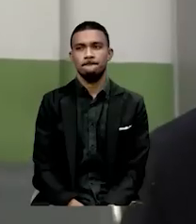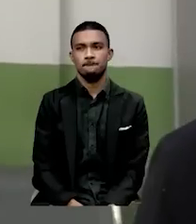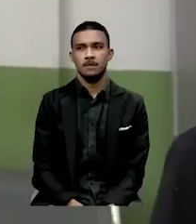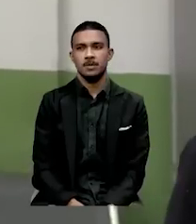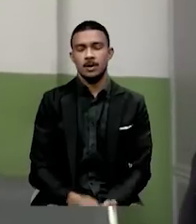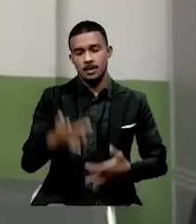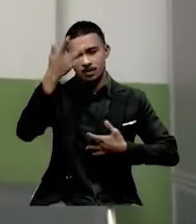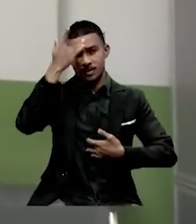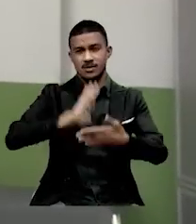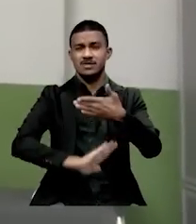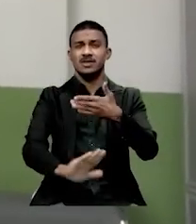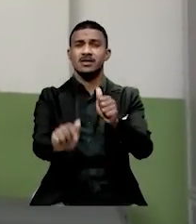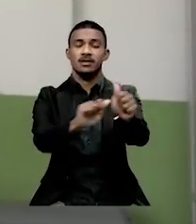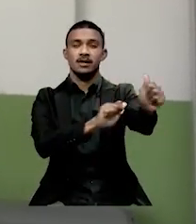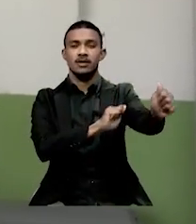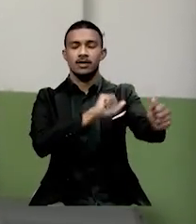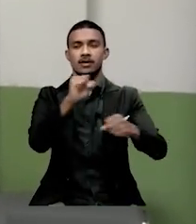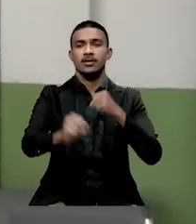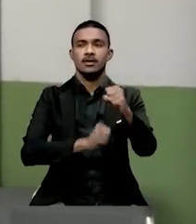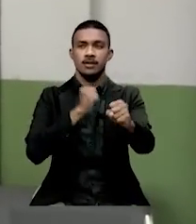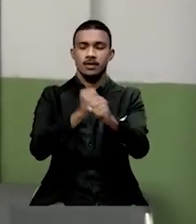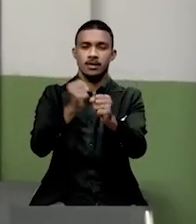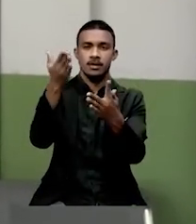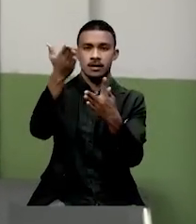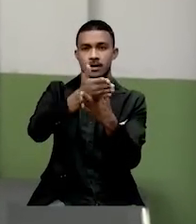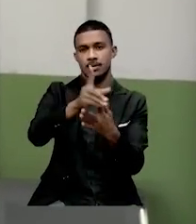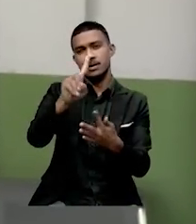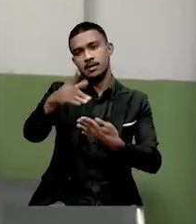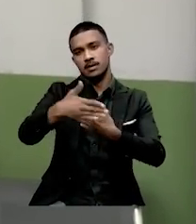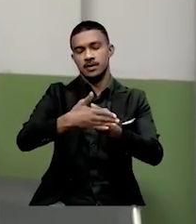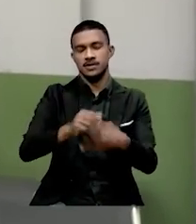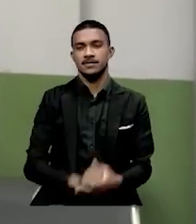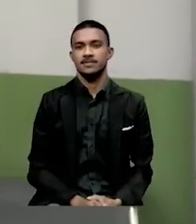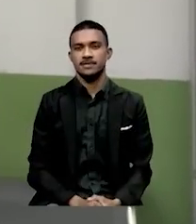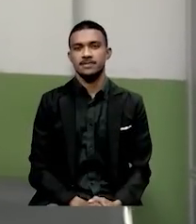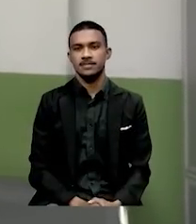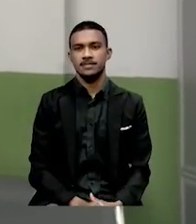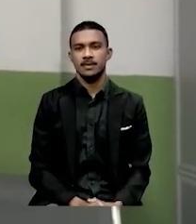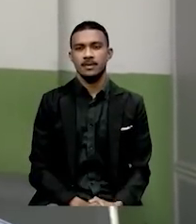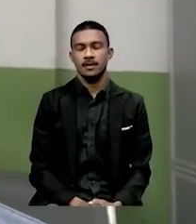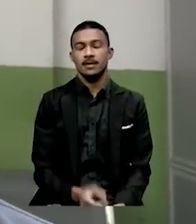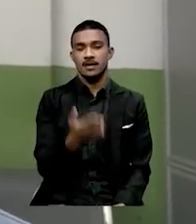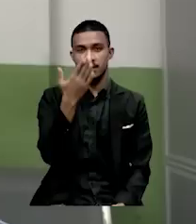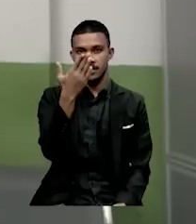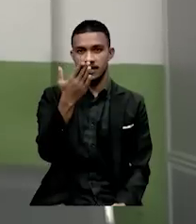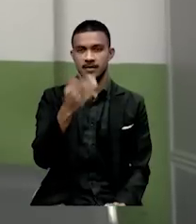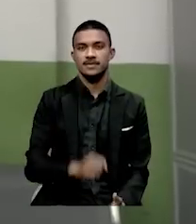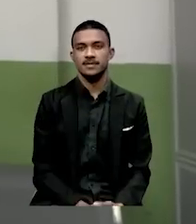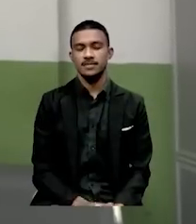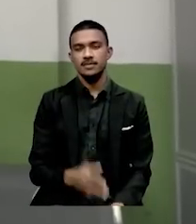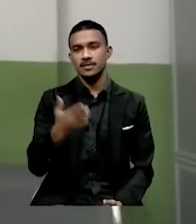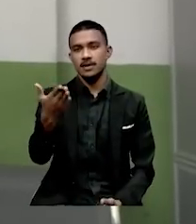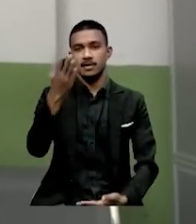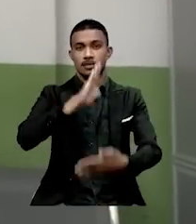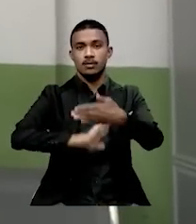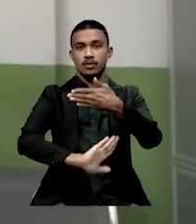moras ne que leu na agora tama tinang ida racing na Nia, nia ve Morris